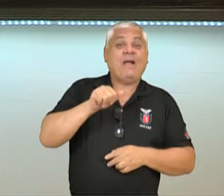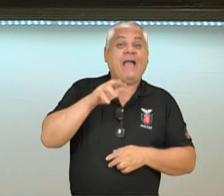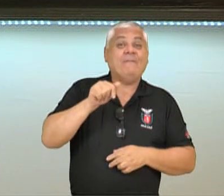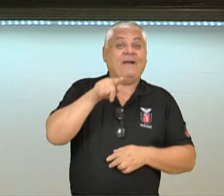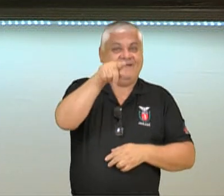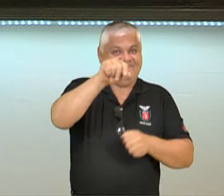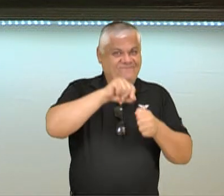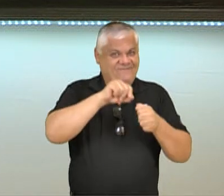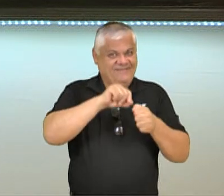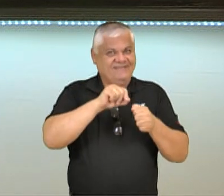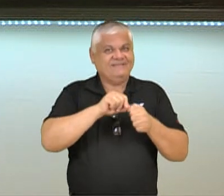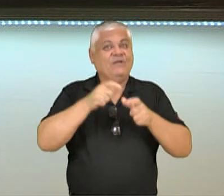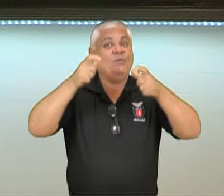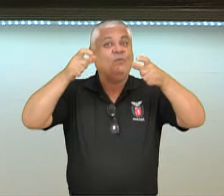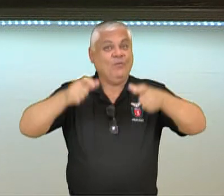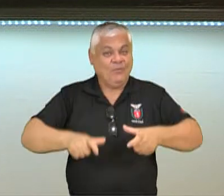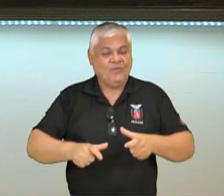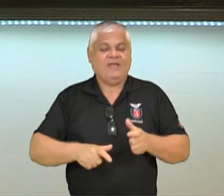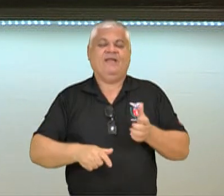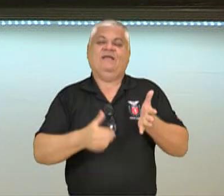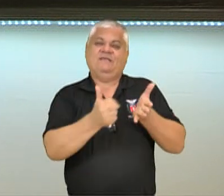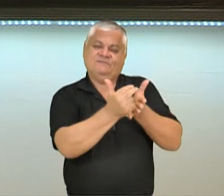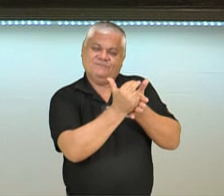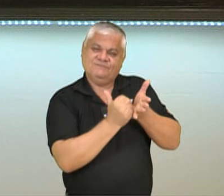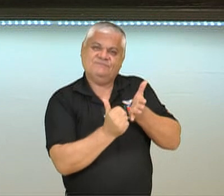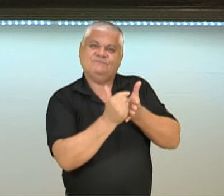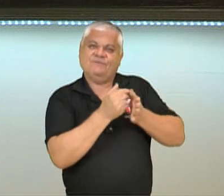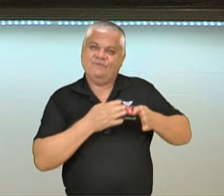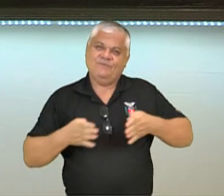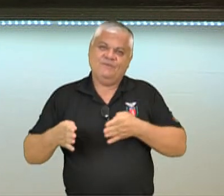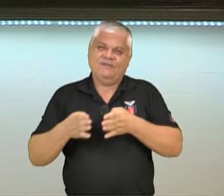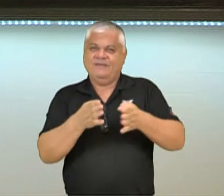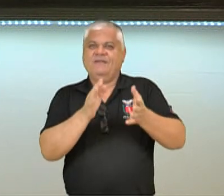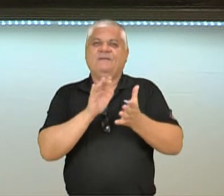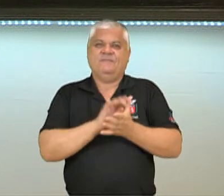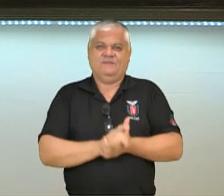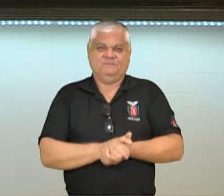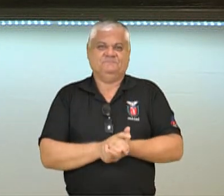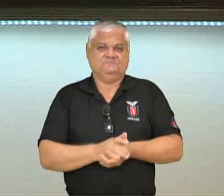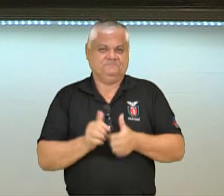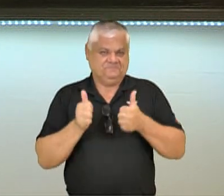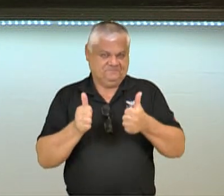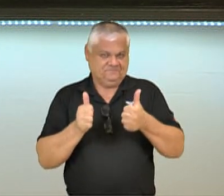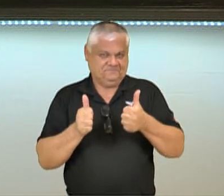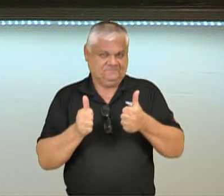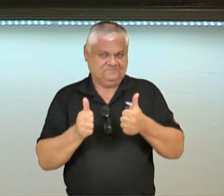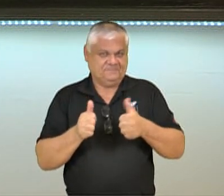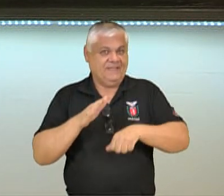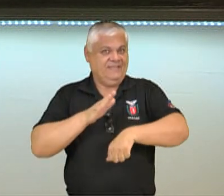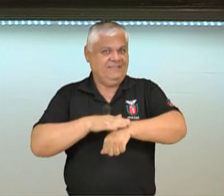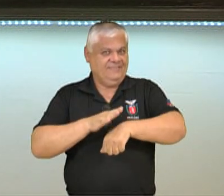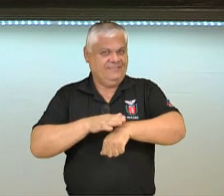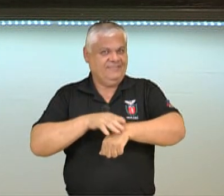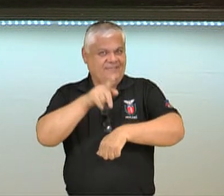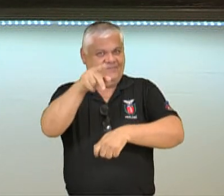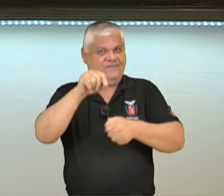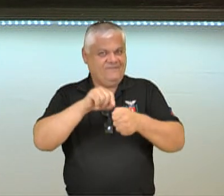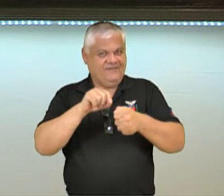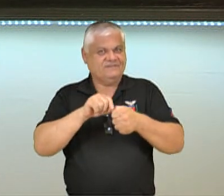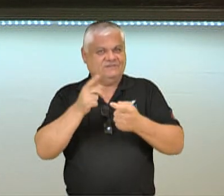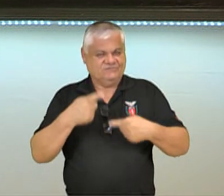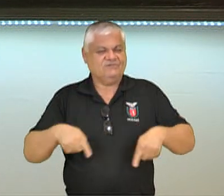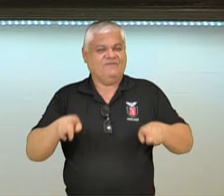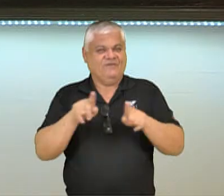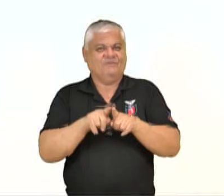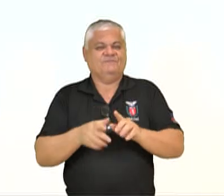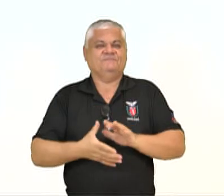desse local que você imaginou e registrar aí o percurso da sua corrida de orientação, ok? Tempo para vocês fazerem isso, a